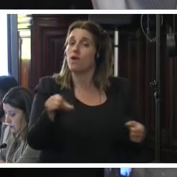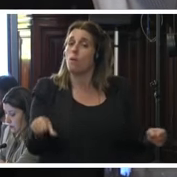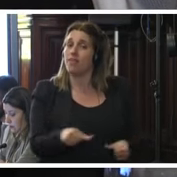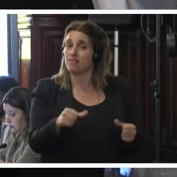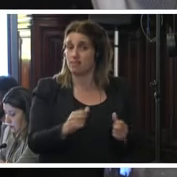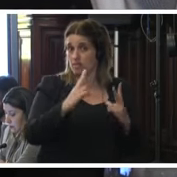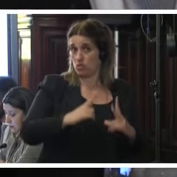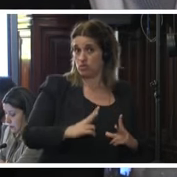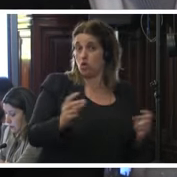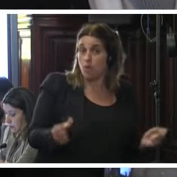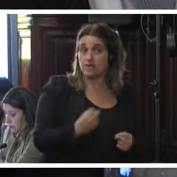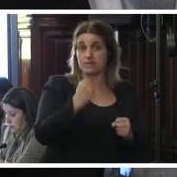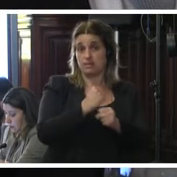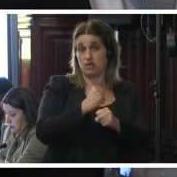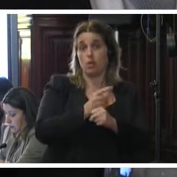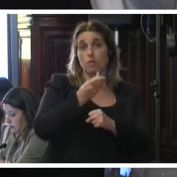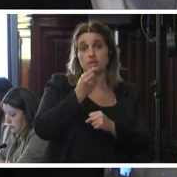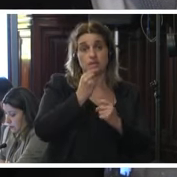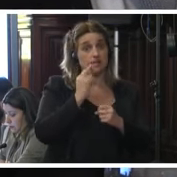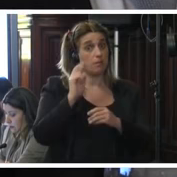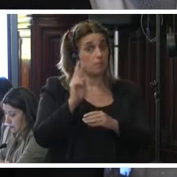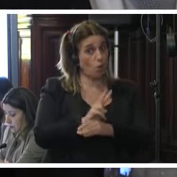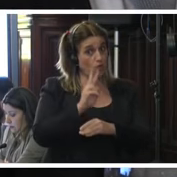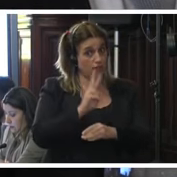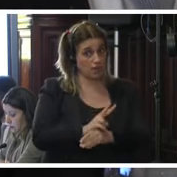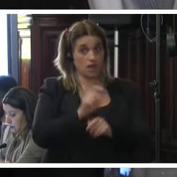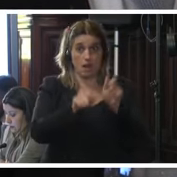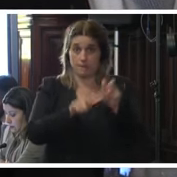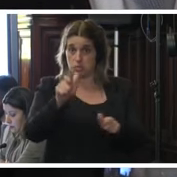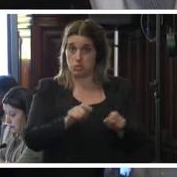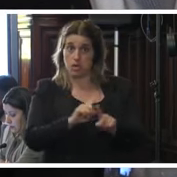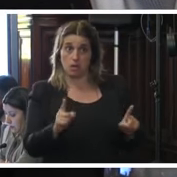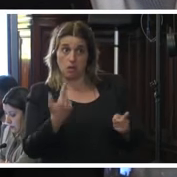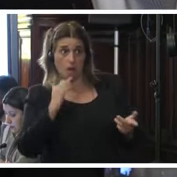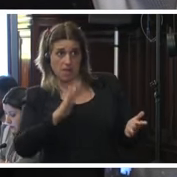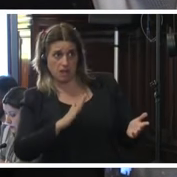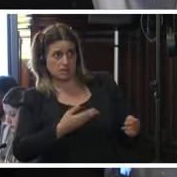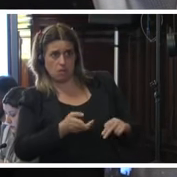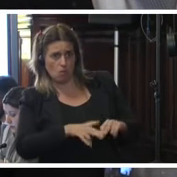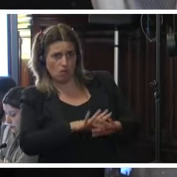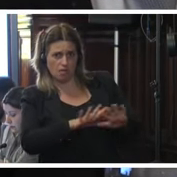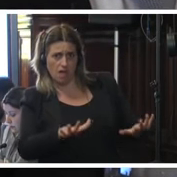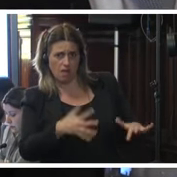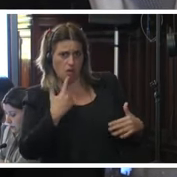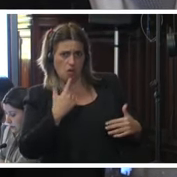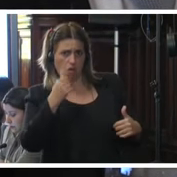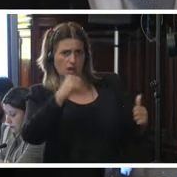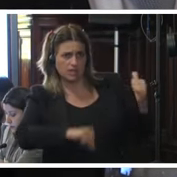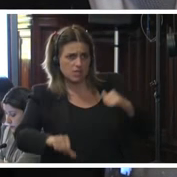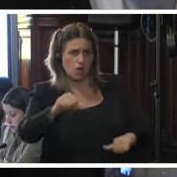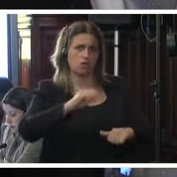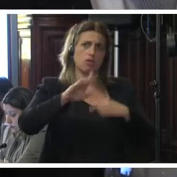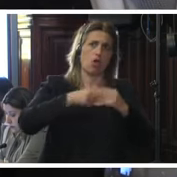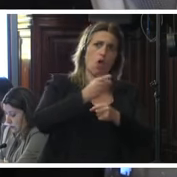não represente ameaça de morte ou de lesão corporal grave a terceiros ou a policiais. Essa instrução estipula ainda